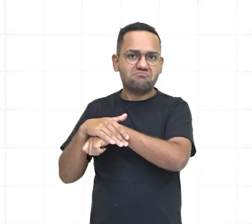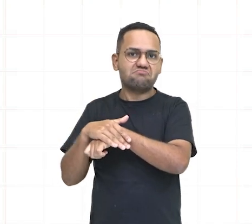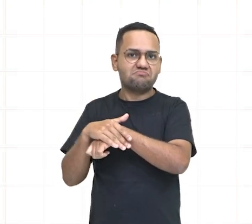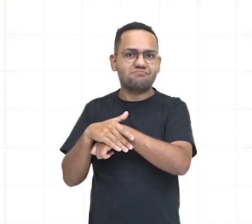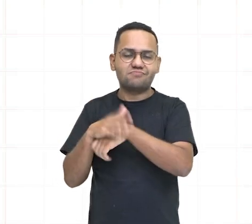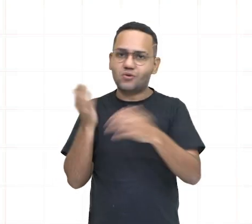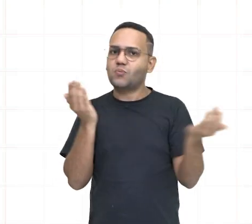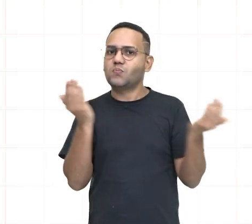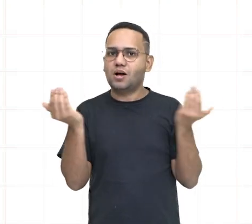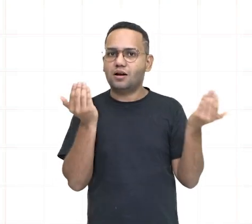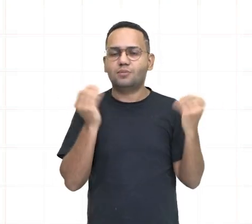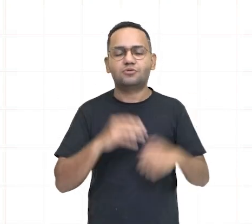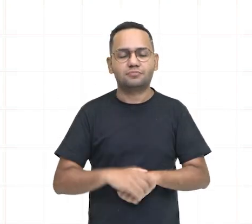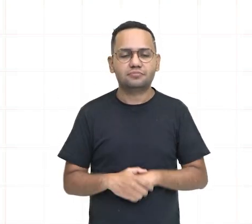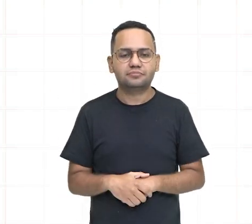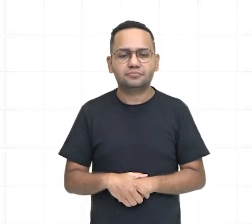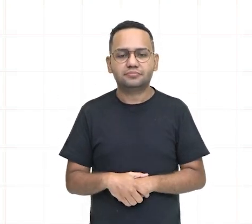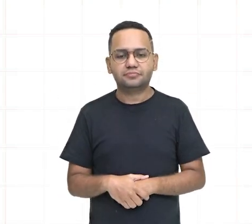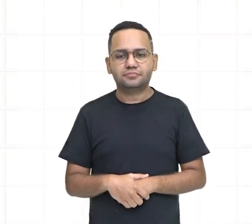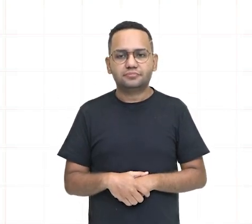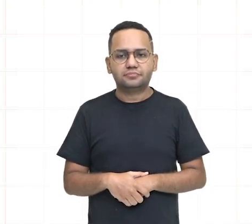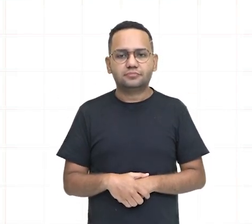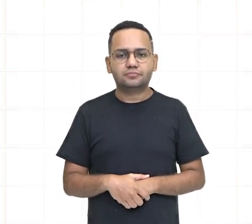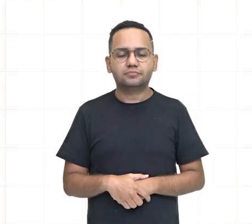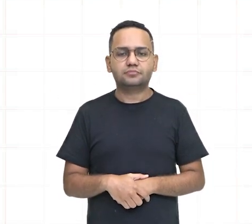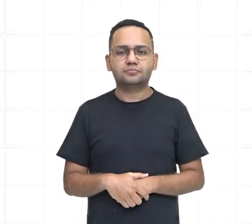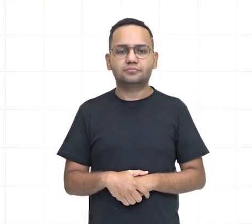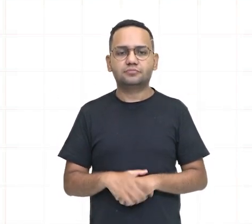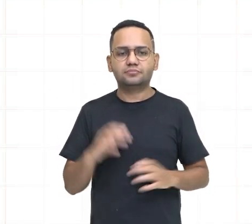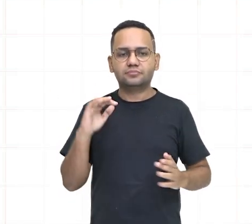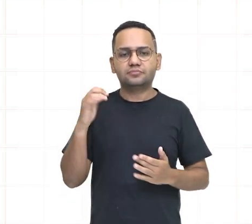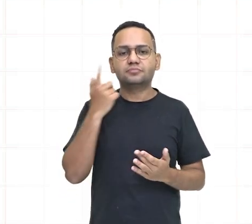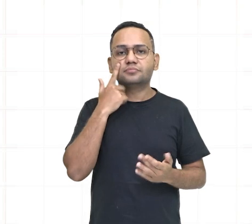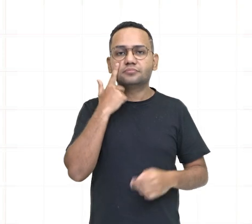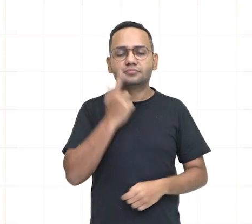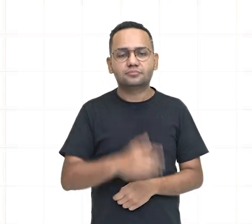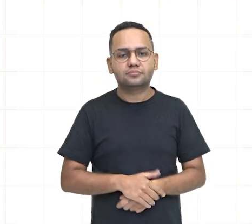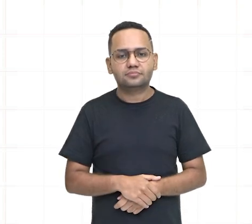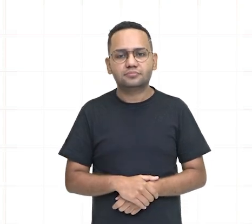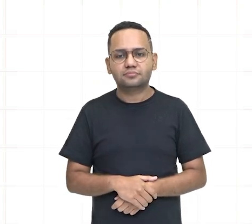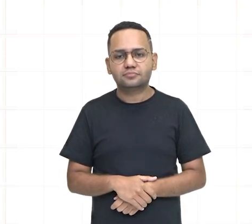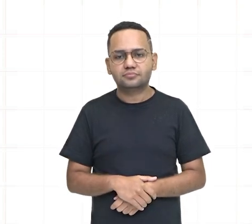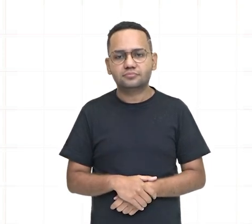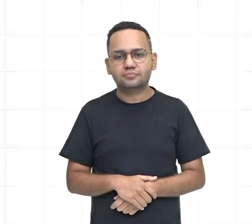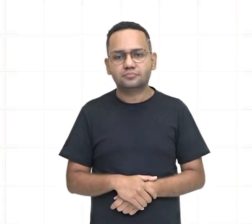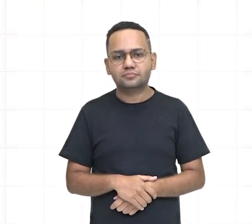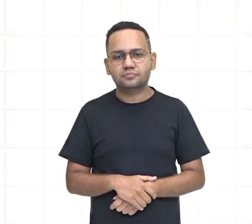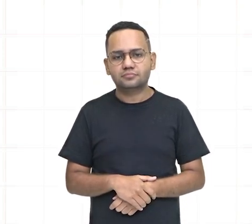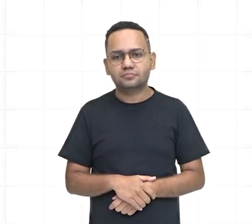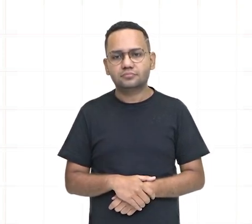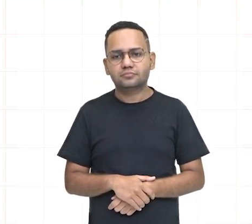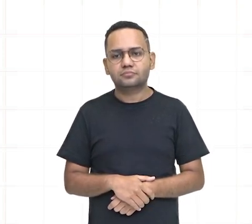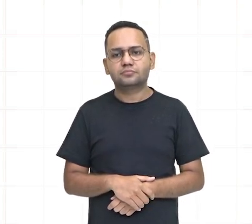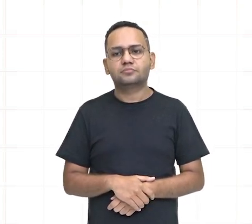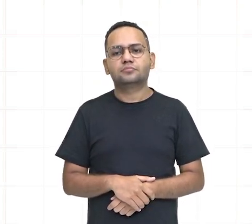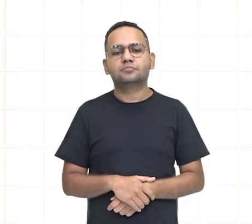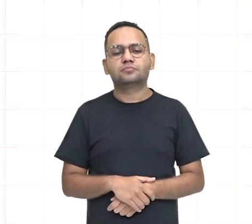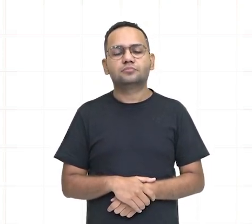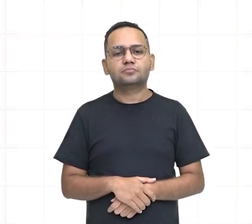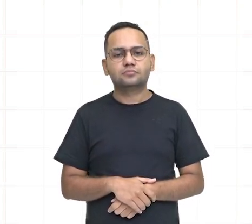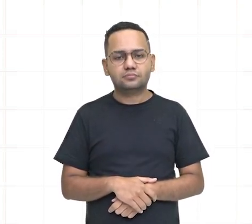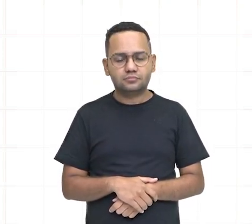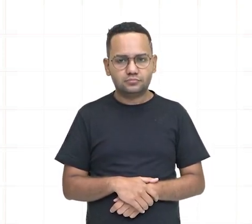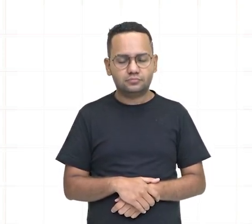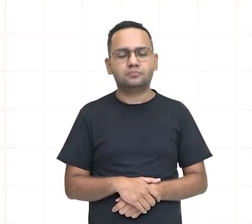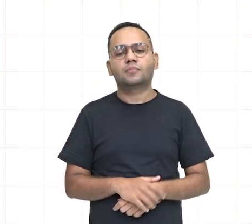noite aqui. Vamos aí falar um pouquinho sobre o investimento. Então, investimentos em ações de empresas